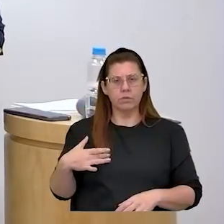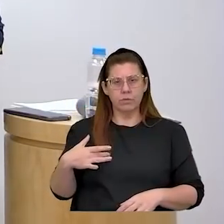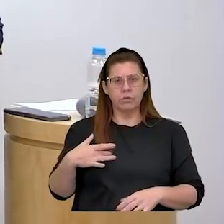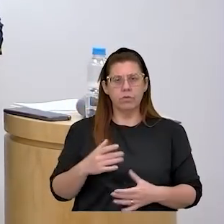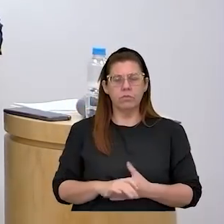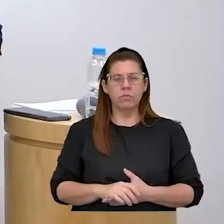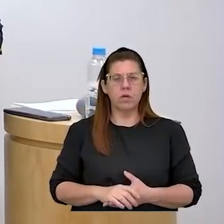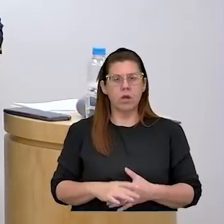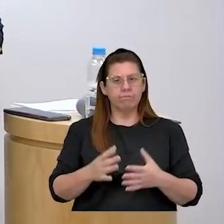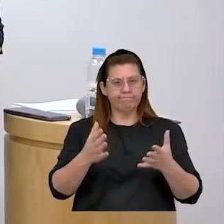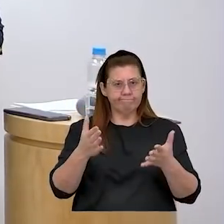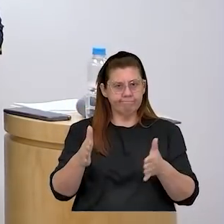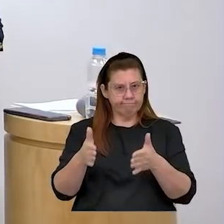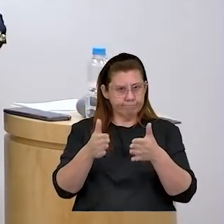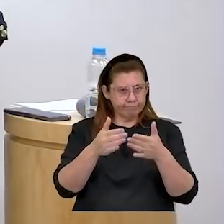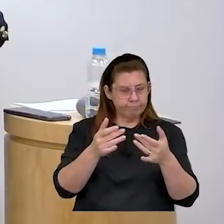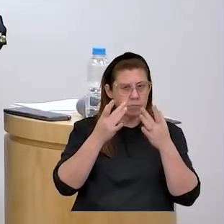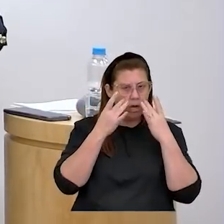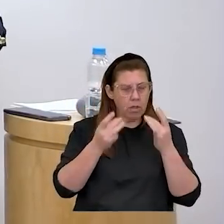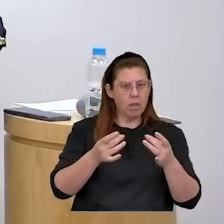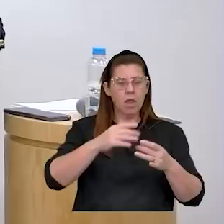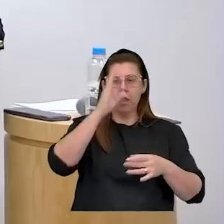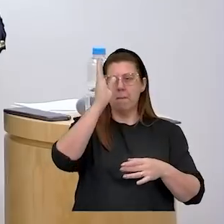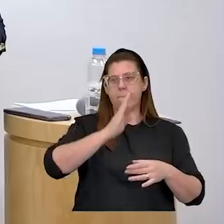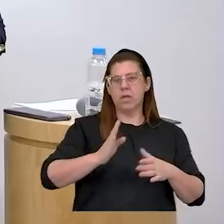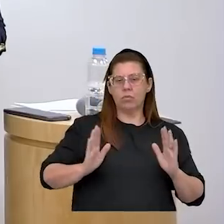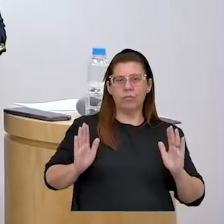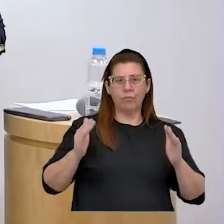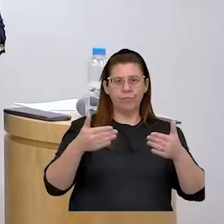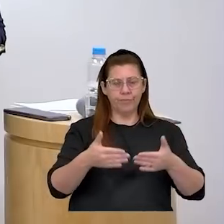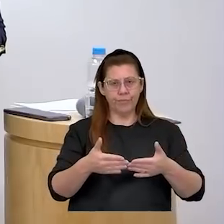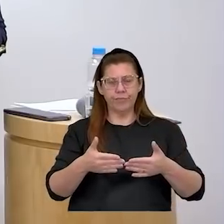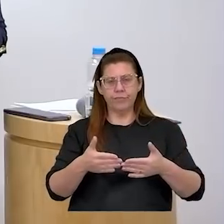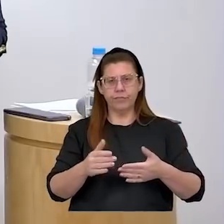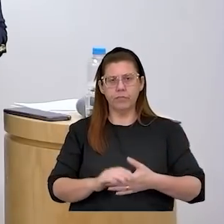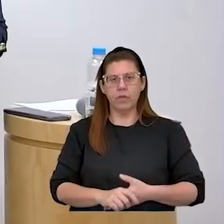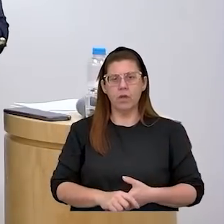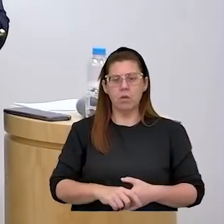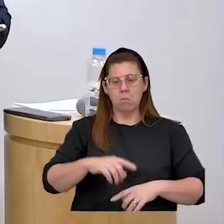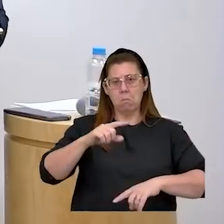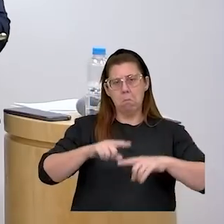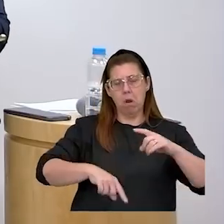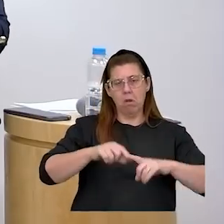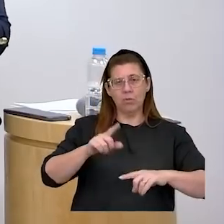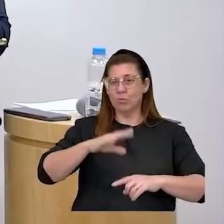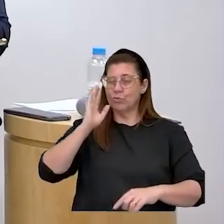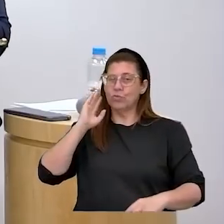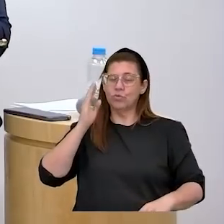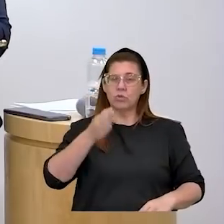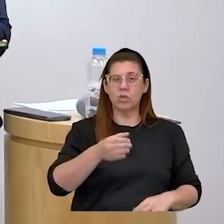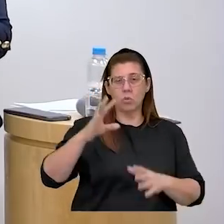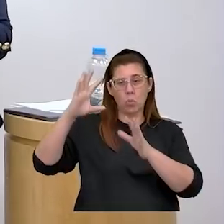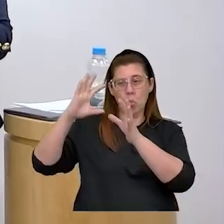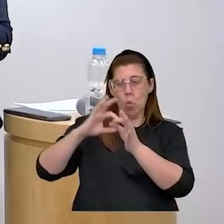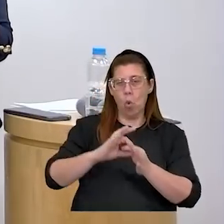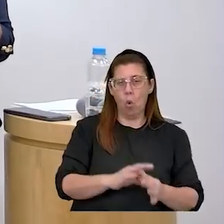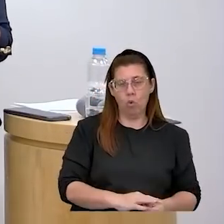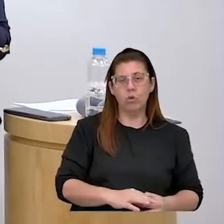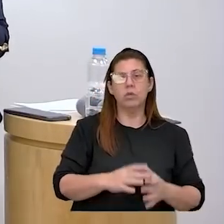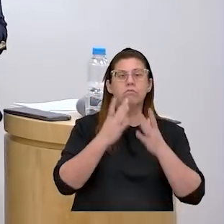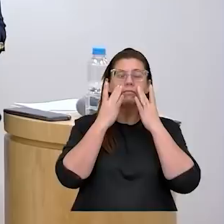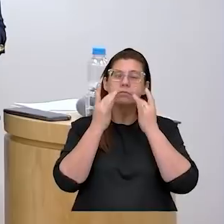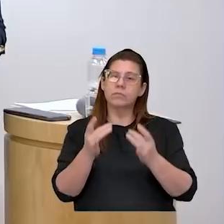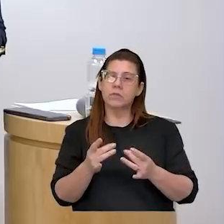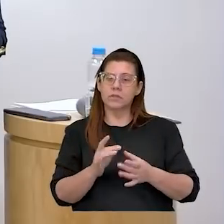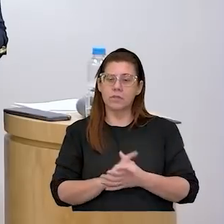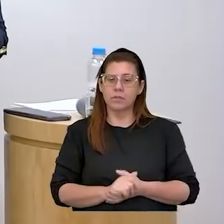até um chamativo ali, coloca até o Brasil especificamente, né, como o objeto direto, no contexto de chamar a atenção, mas ela não